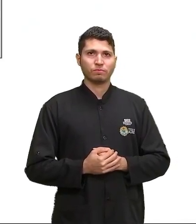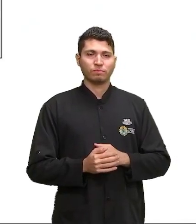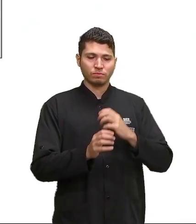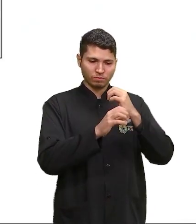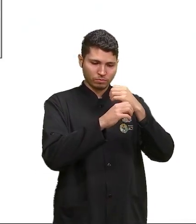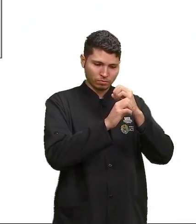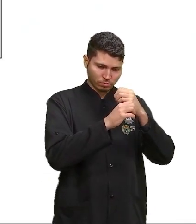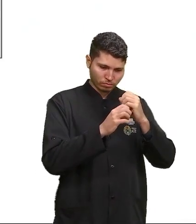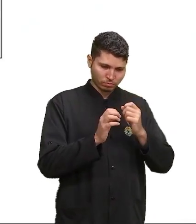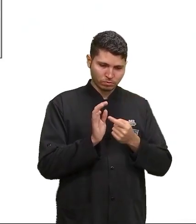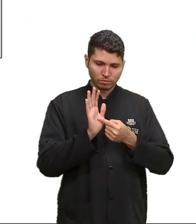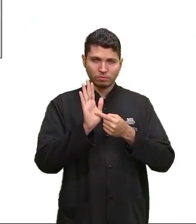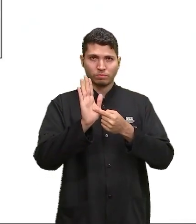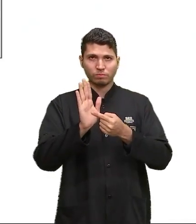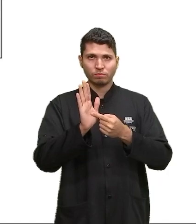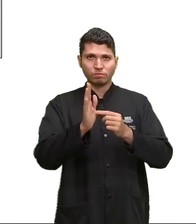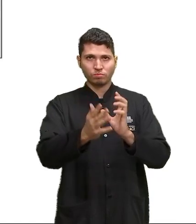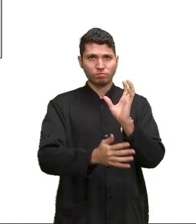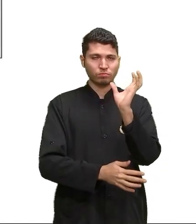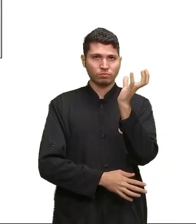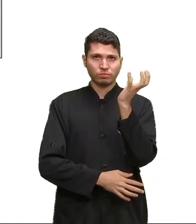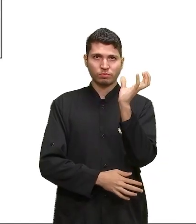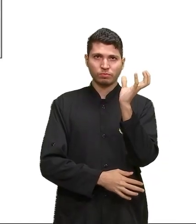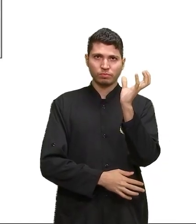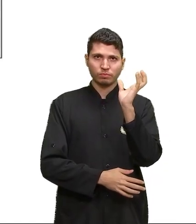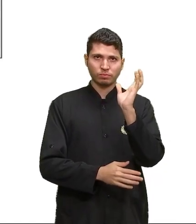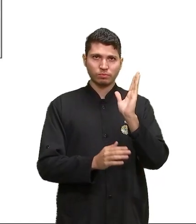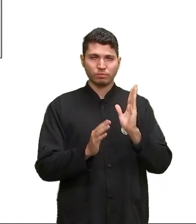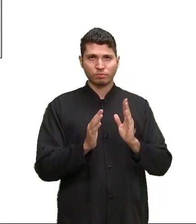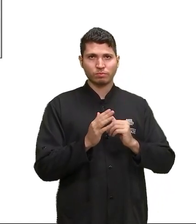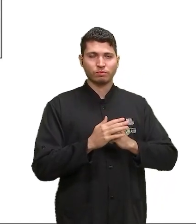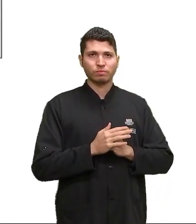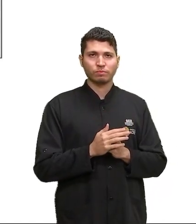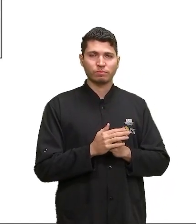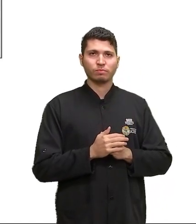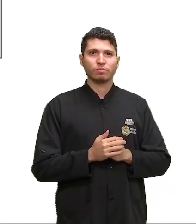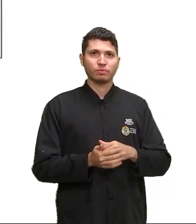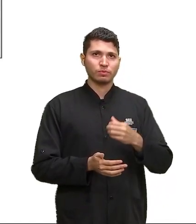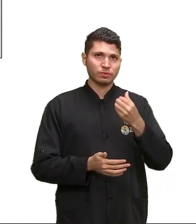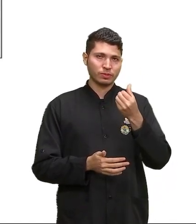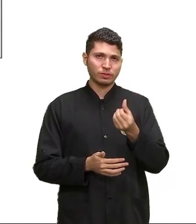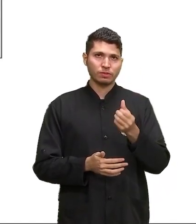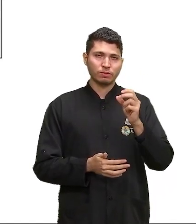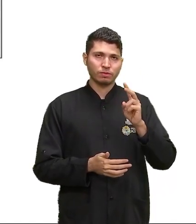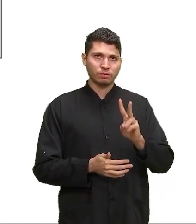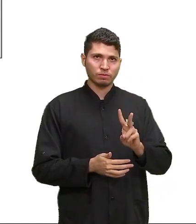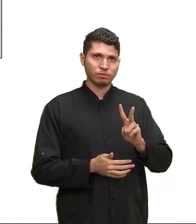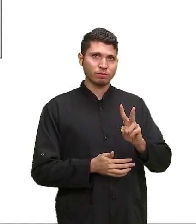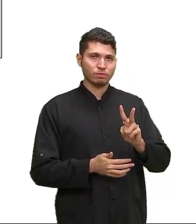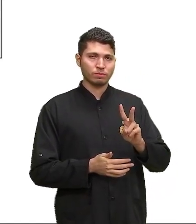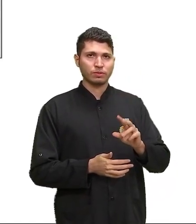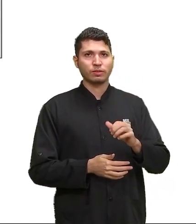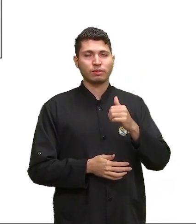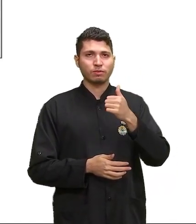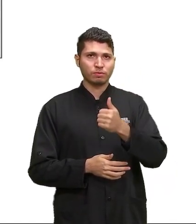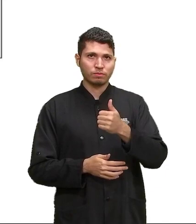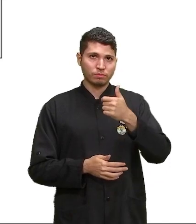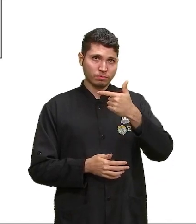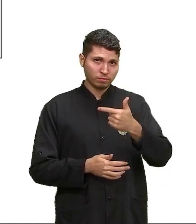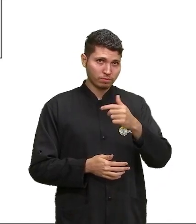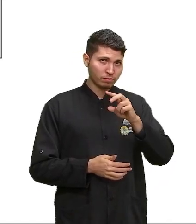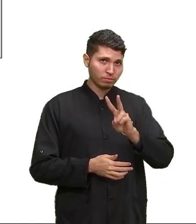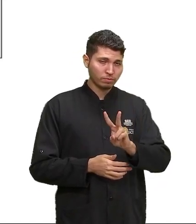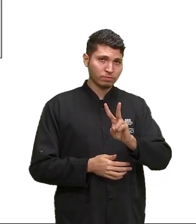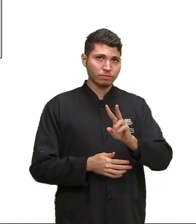são apresentadas aos alunos uma lâmpada com especificação técnica de 6 volts e 12 volts, e um conjunto